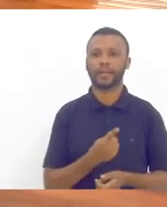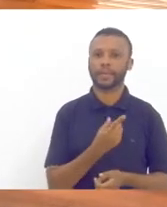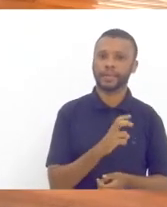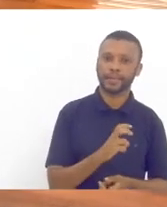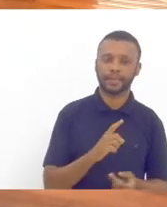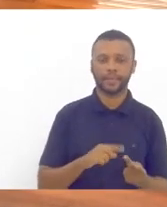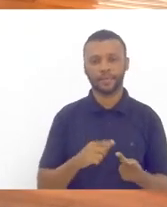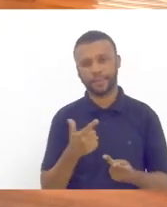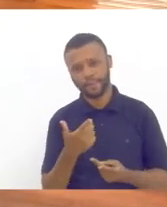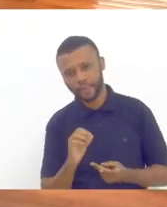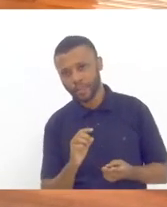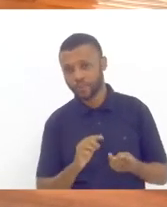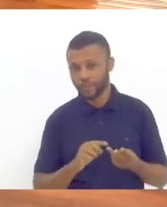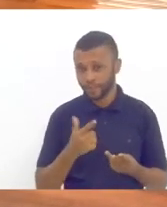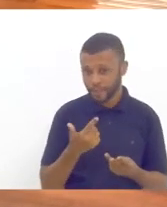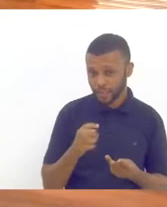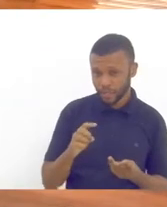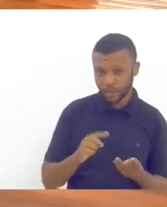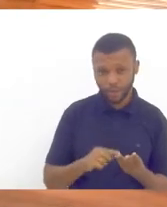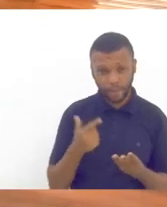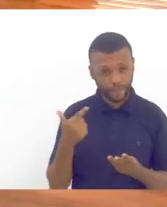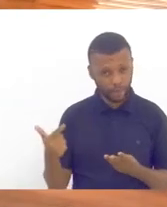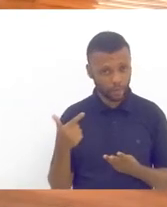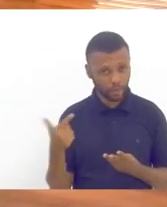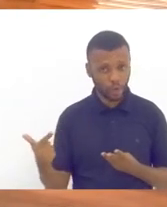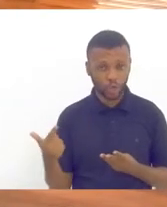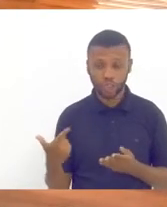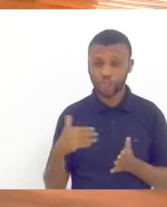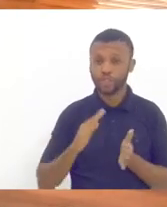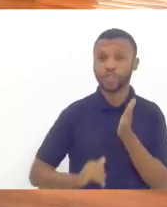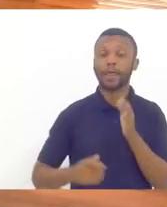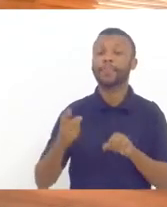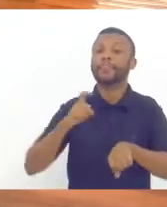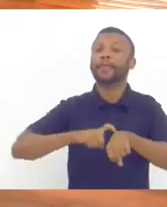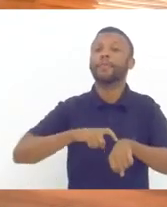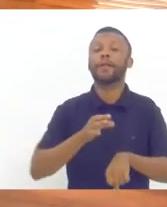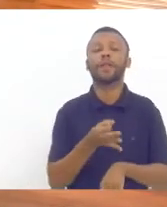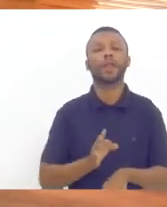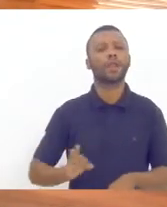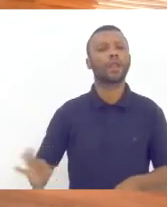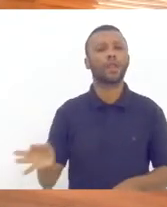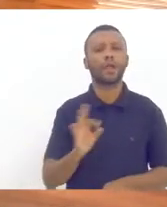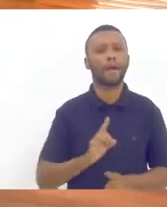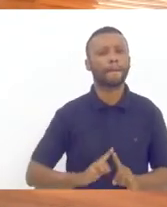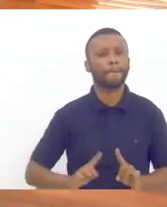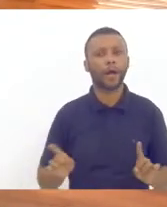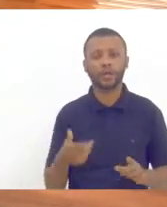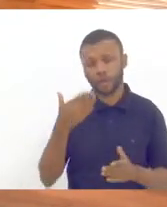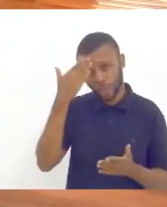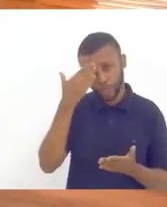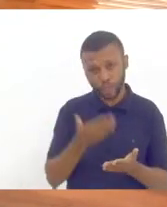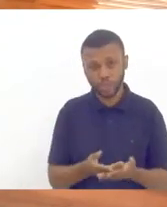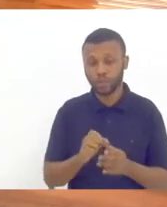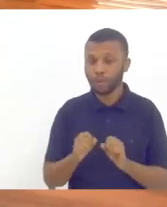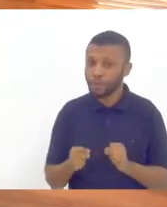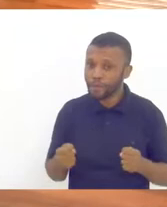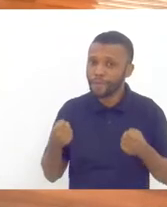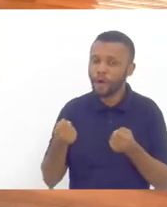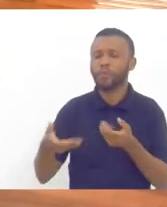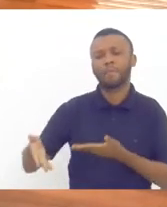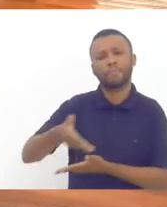20, 25, 22, não tira tempo nenhum, mas não há problema nenhum. É só, deputado Luiz, que acho que a gente tem um esforço também entre a